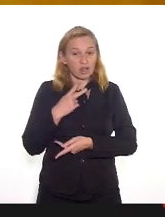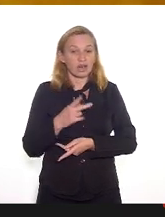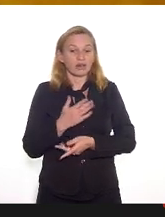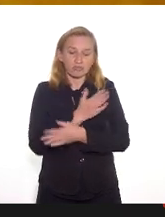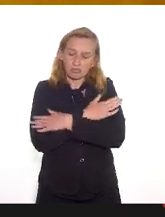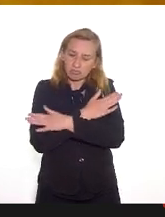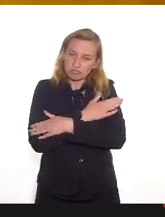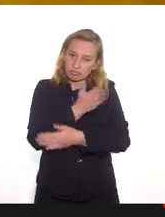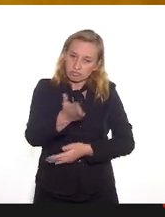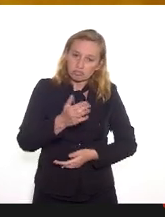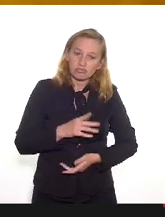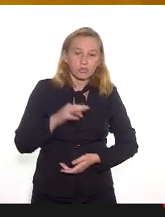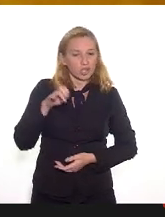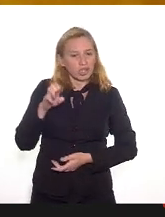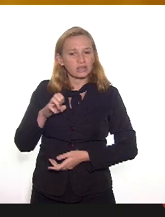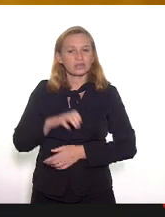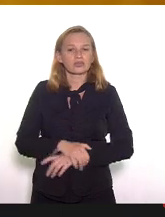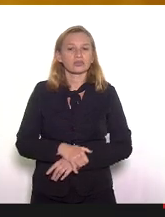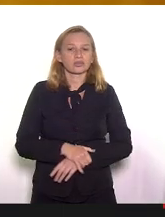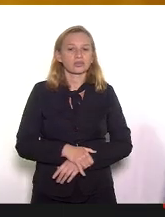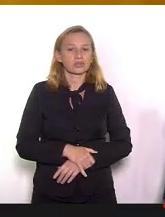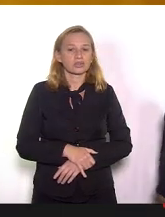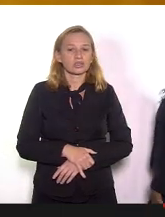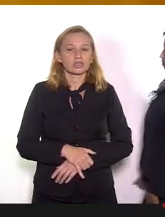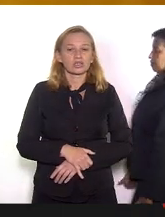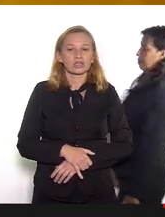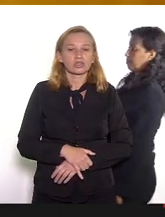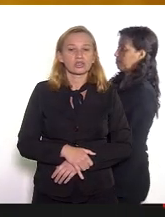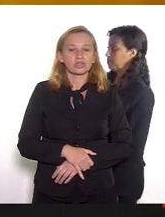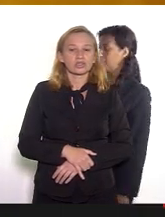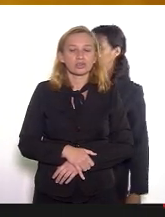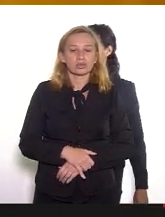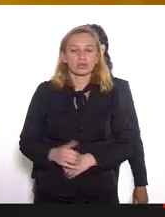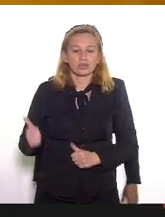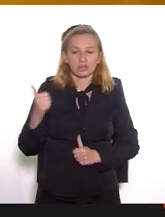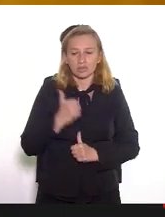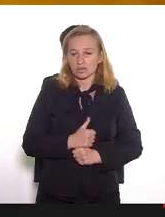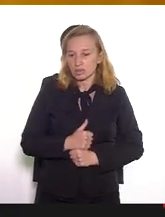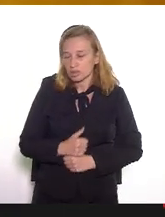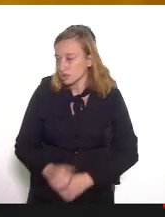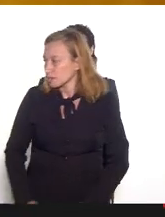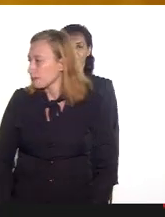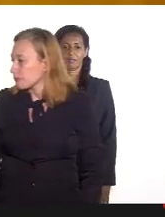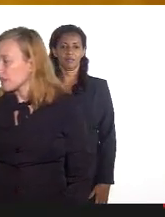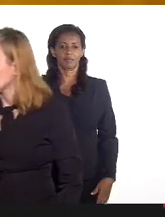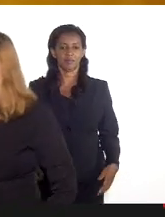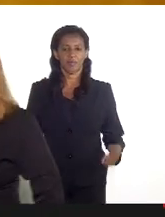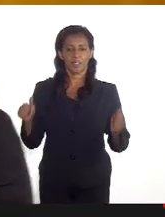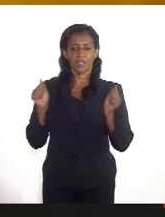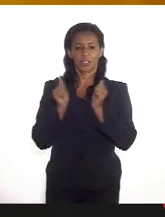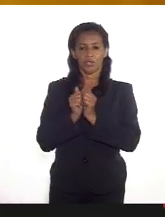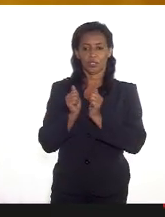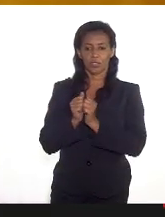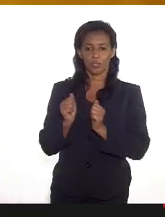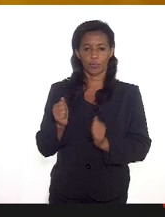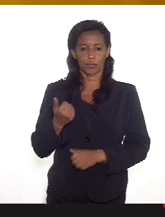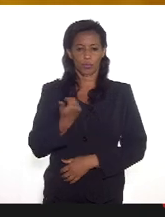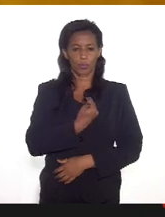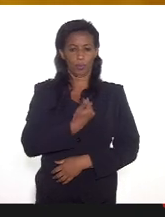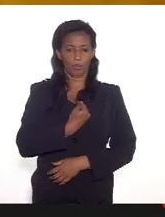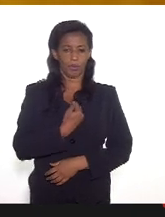meu abraço ao almirante. Estive recentemente, no início do ano, com o almirante Olsen, né?